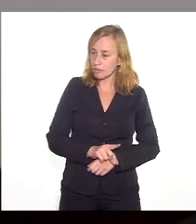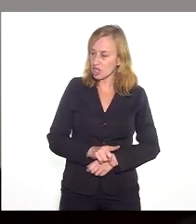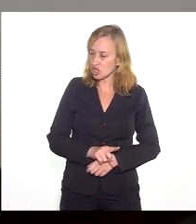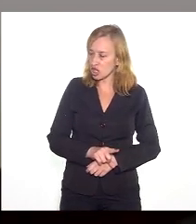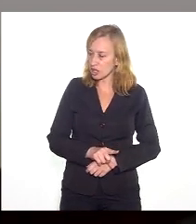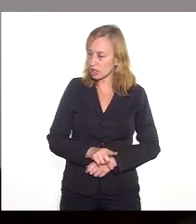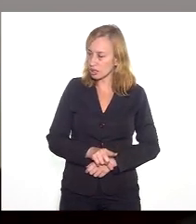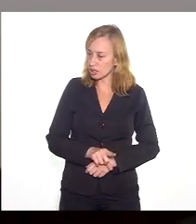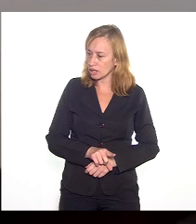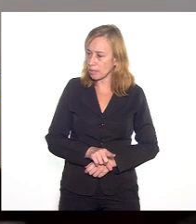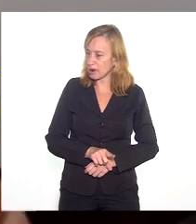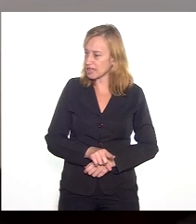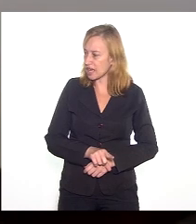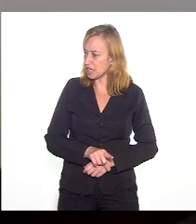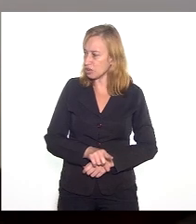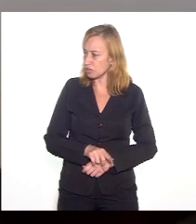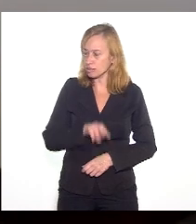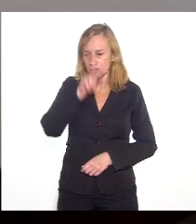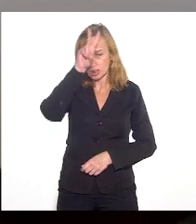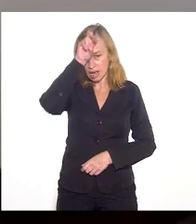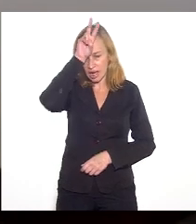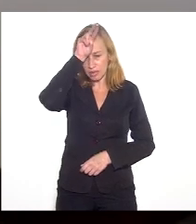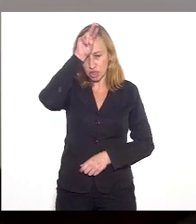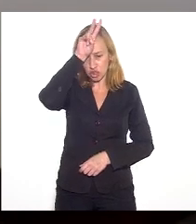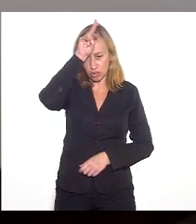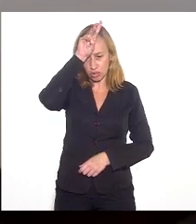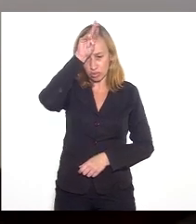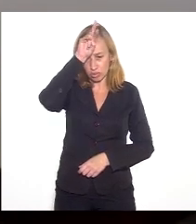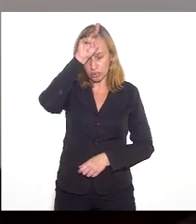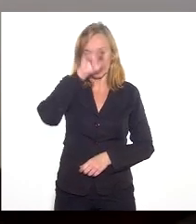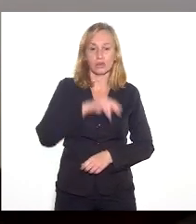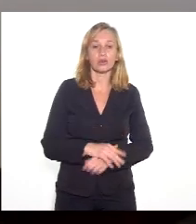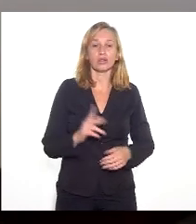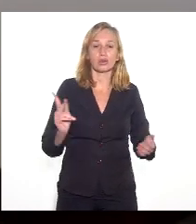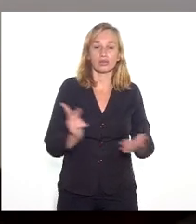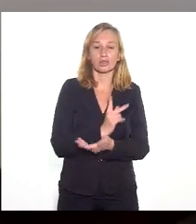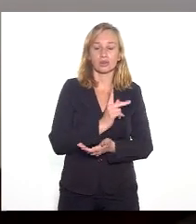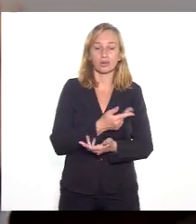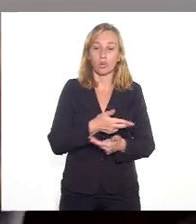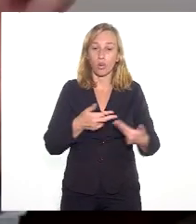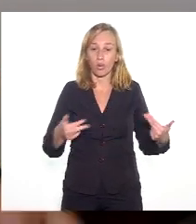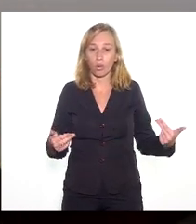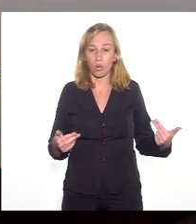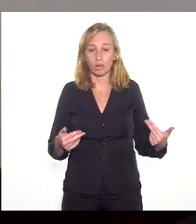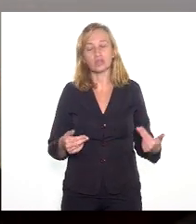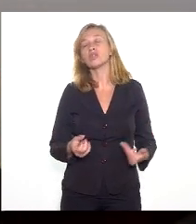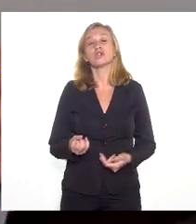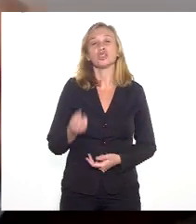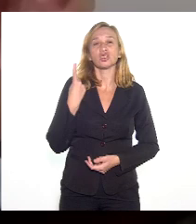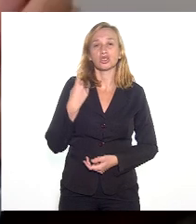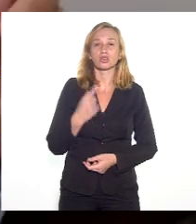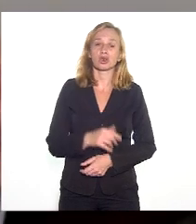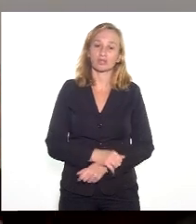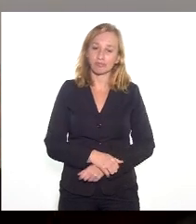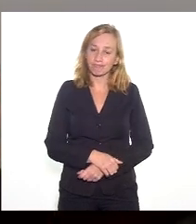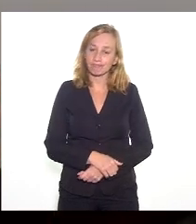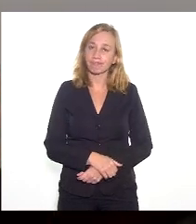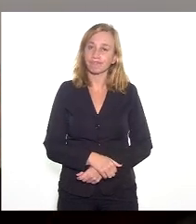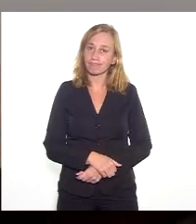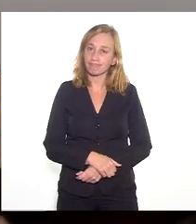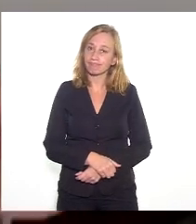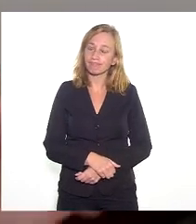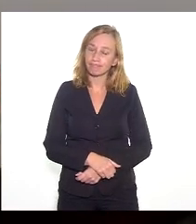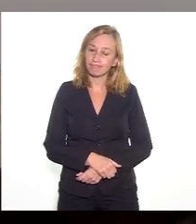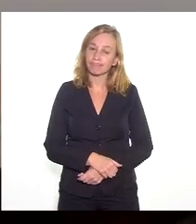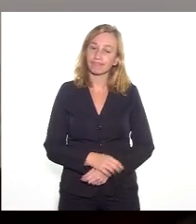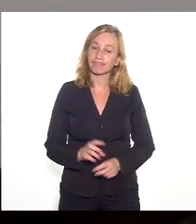Baixada Fluminense, estado do Rio de Janeiro. Vem acontecendo coisas, no mínimo estranhas, no mínimo questionáveis,